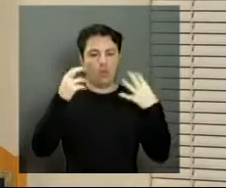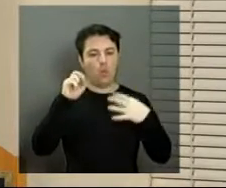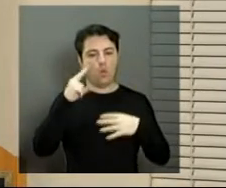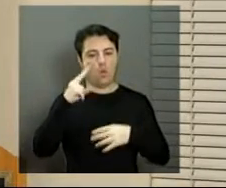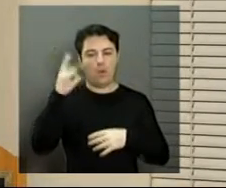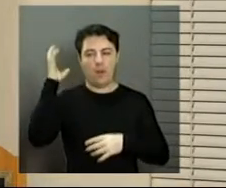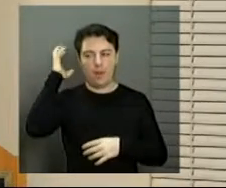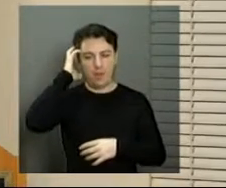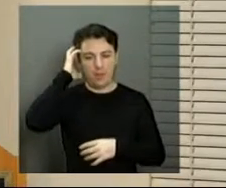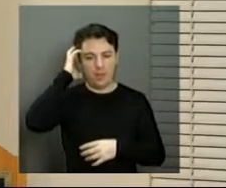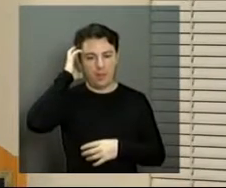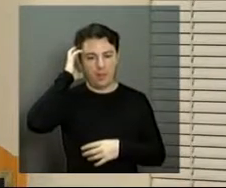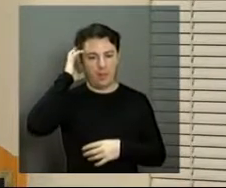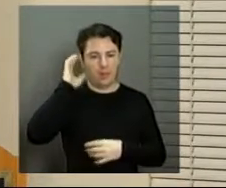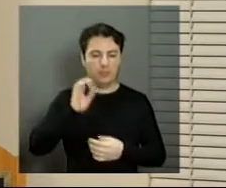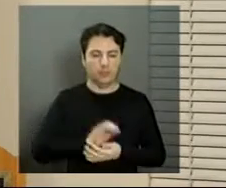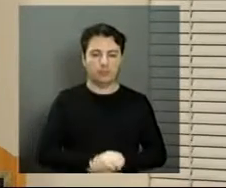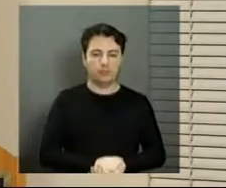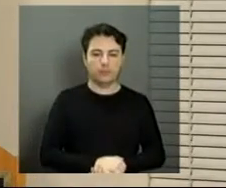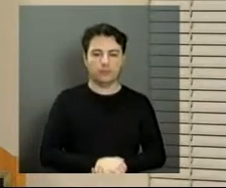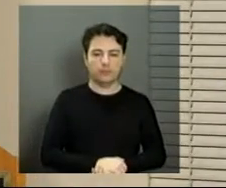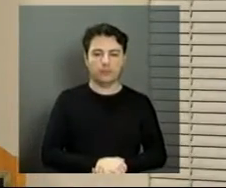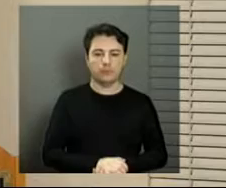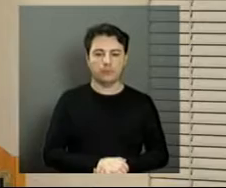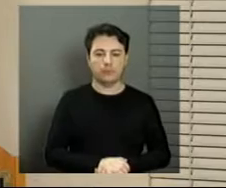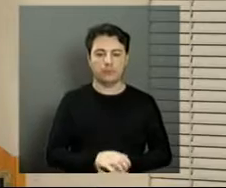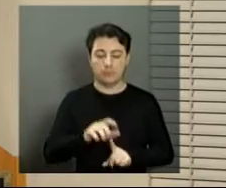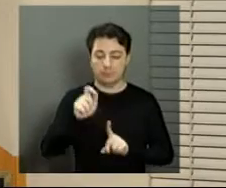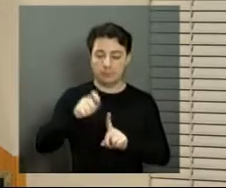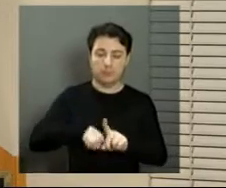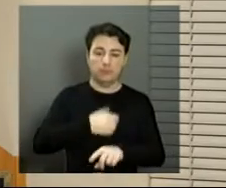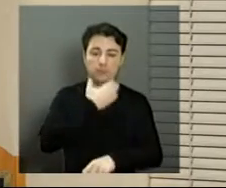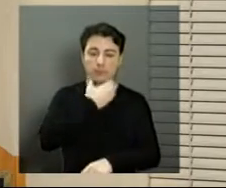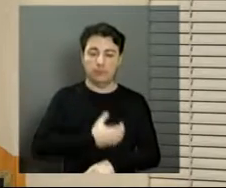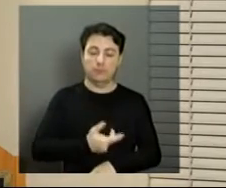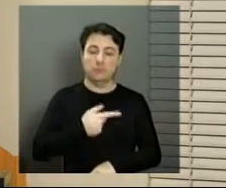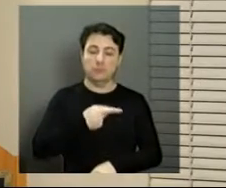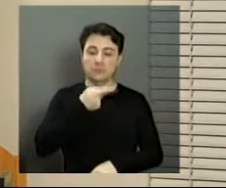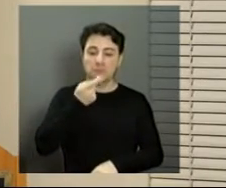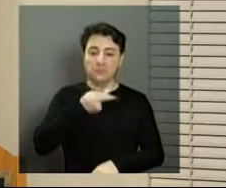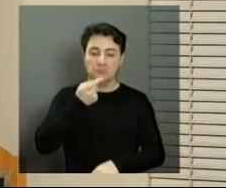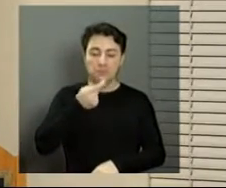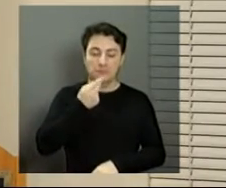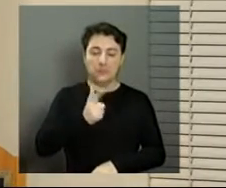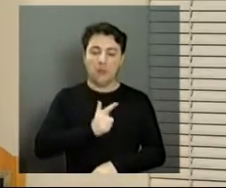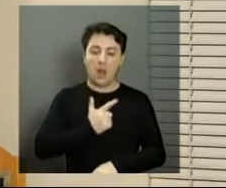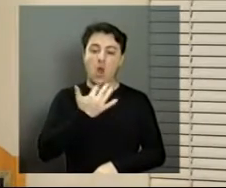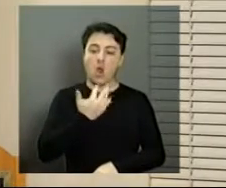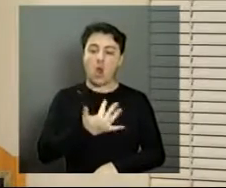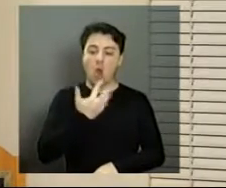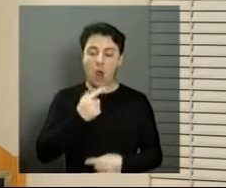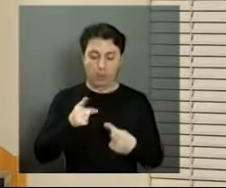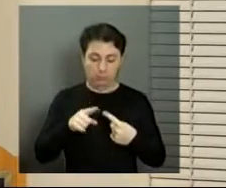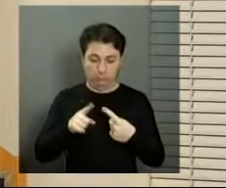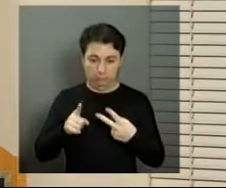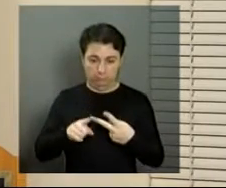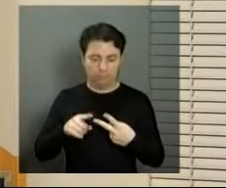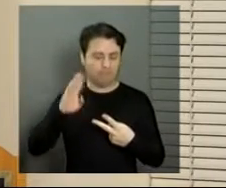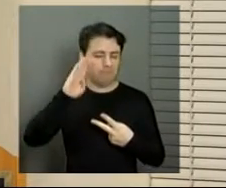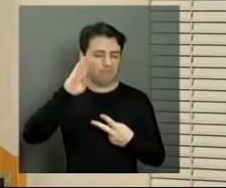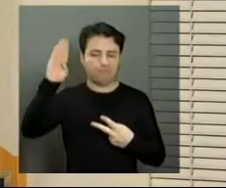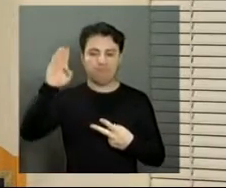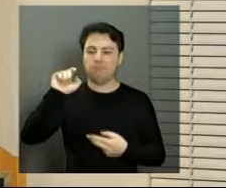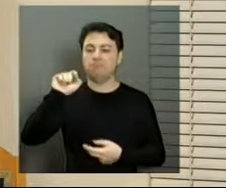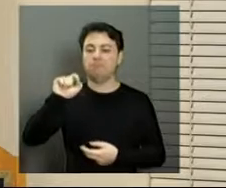e também nos smartphones e tablets. Esse mês de dezembro nós temos duas cores, basicamente, né? Todo mês tem alguma cor, mas esse mês as cores que mais